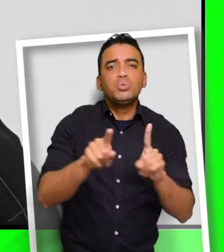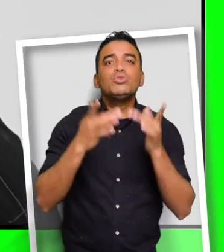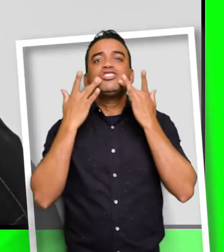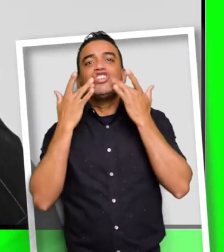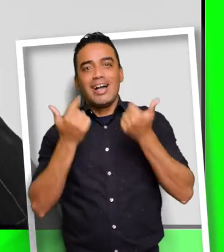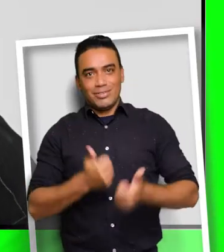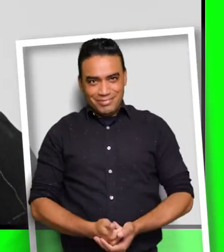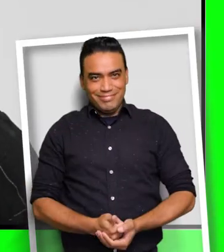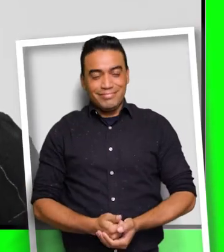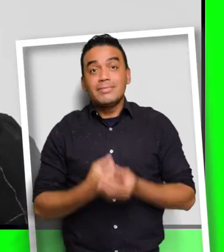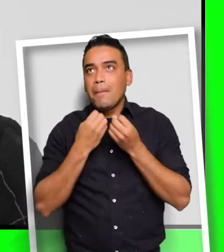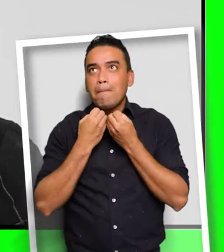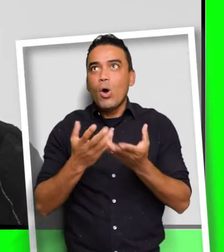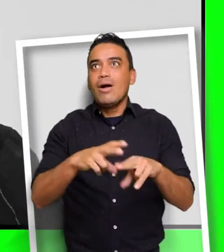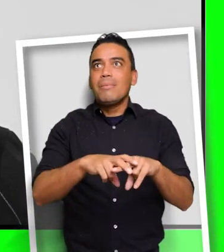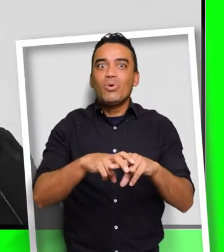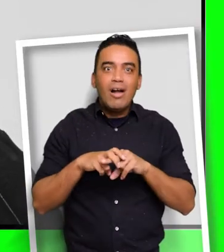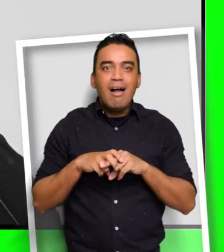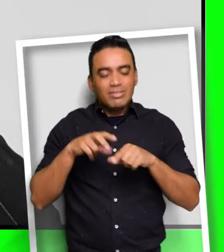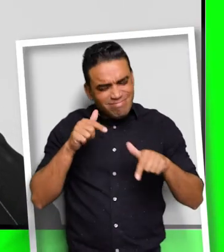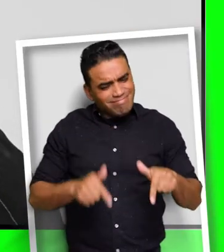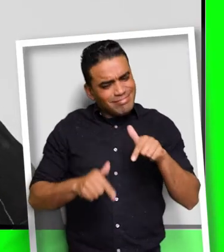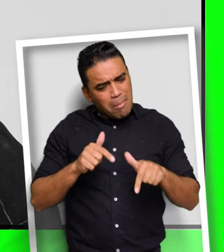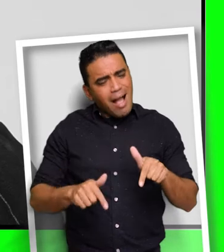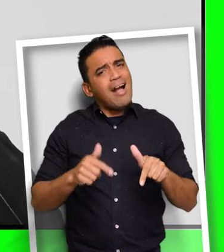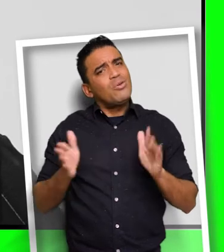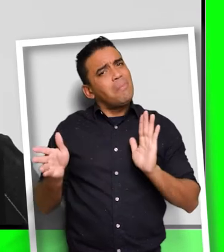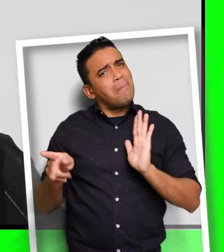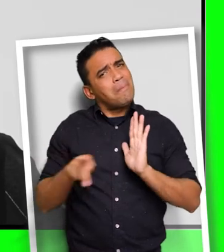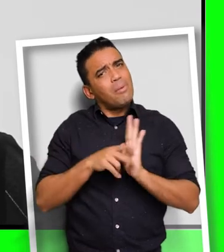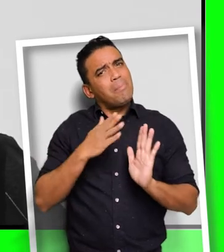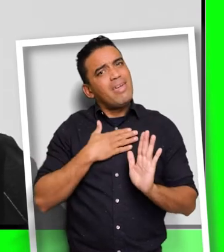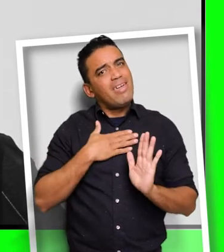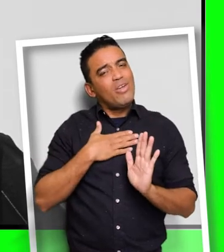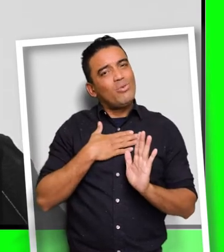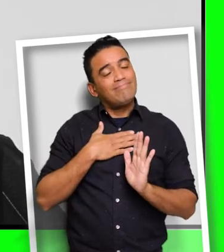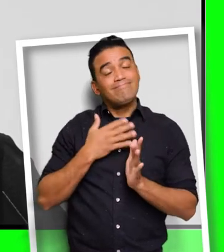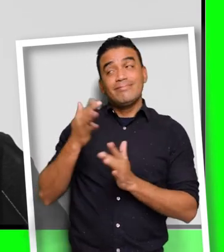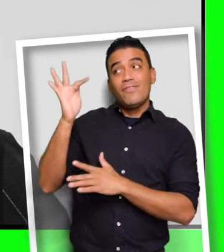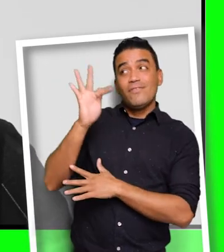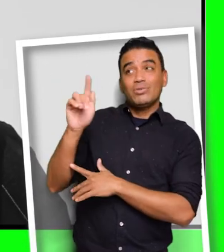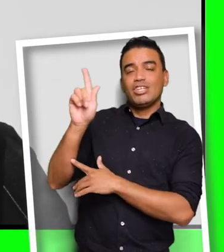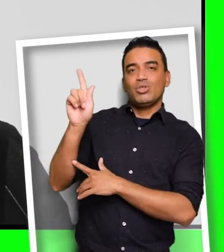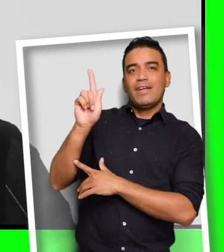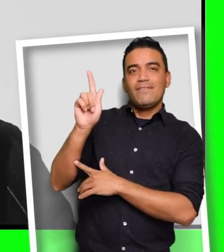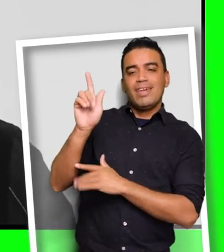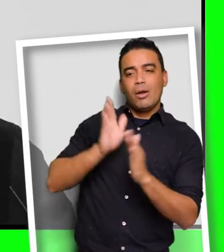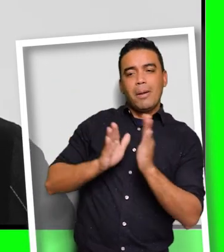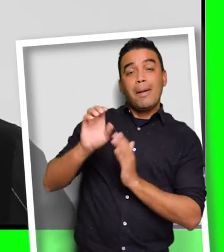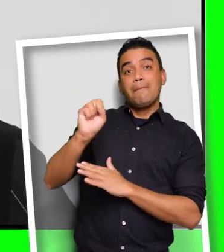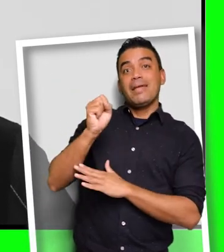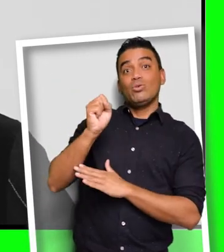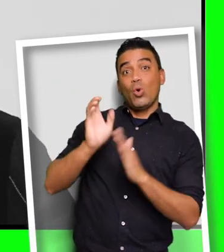Bom, por causa desse trabalho, eu resolvi que eu ia sair da faculdade de geografia. Eu já estava no